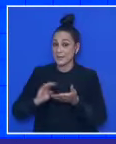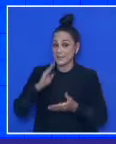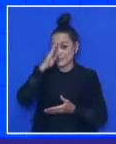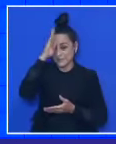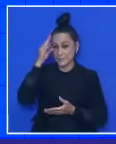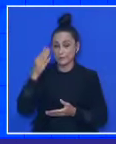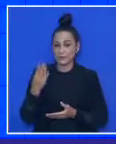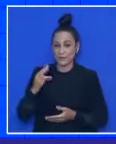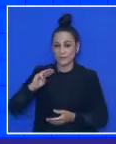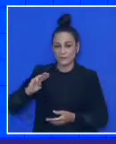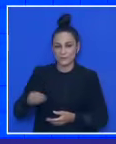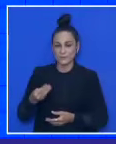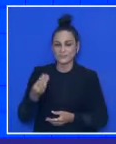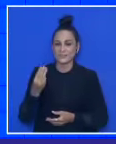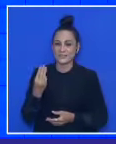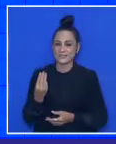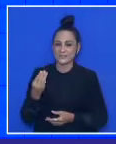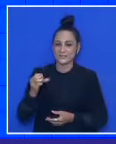de